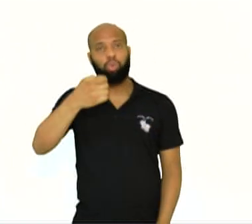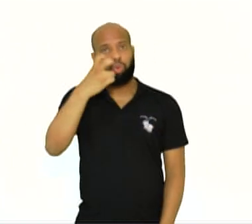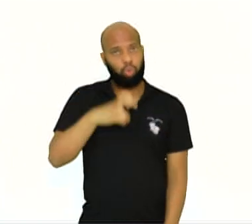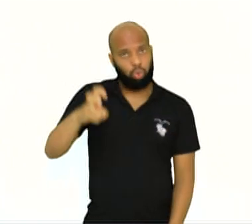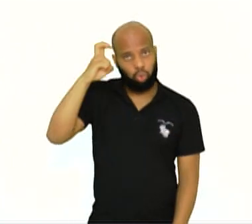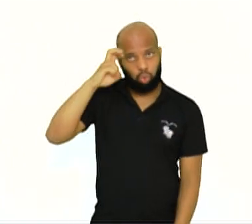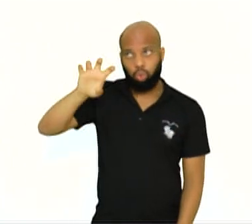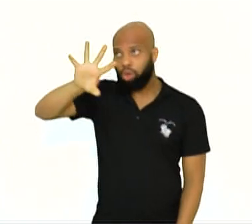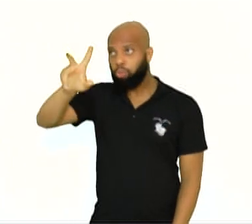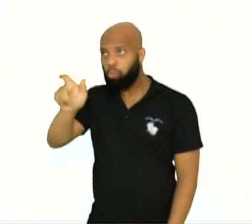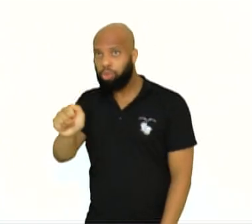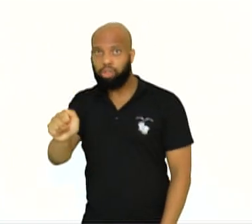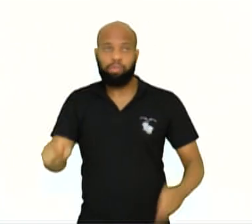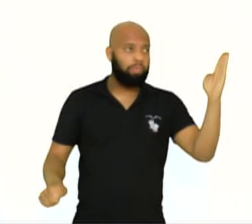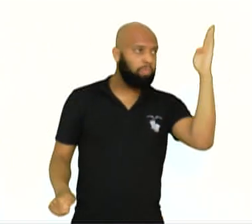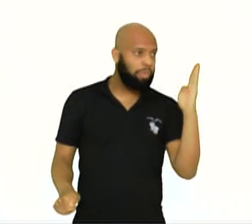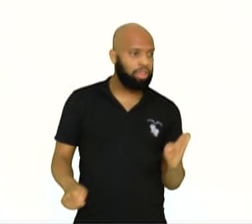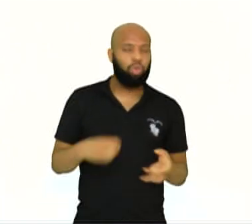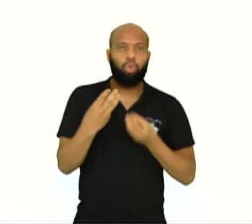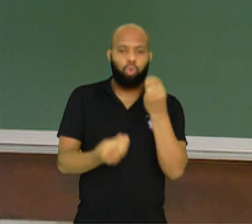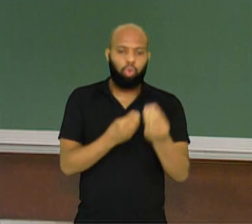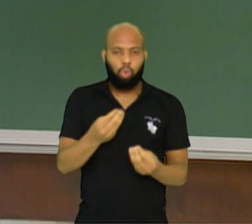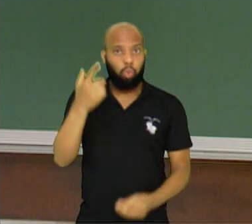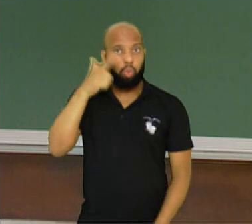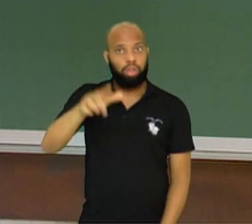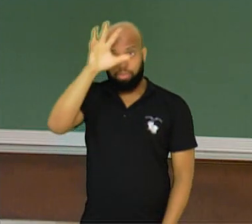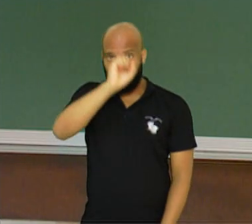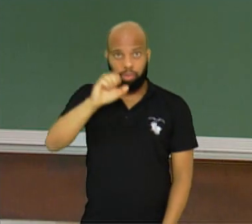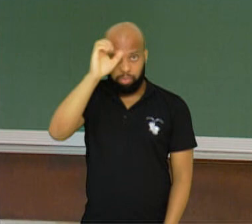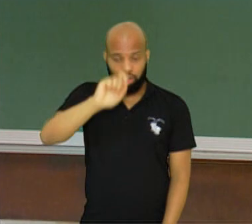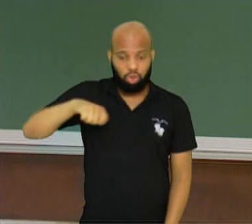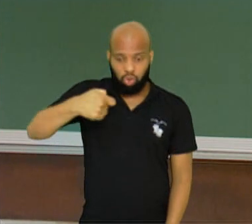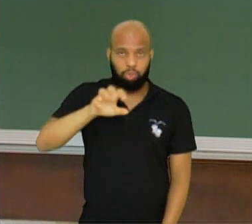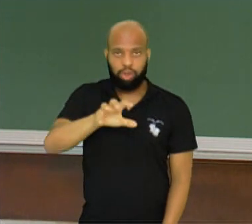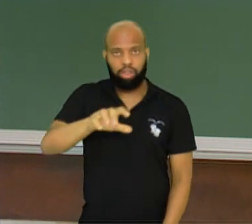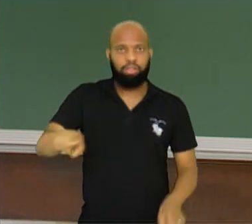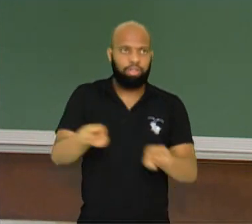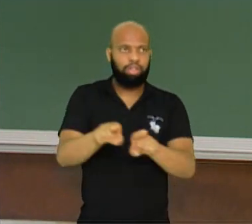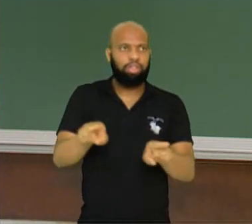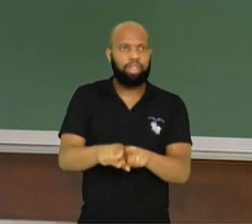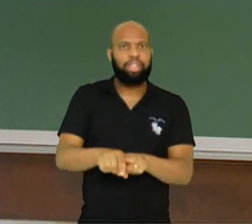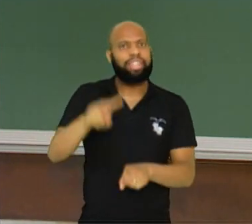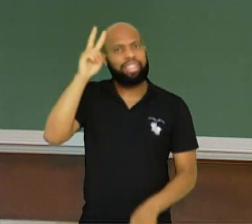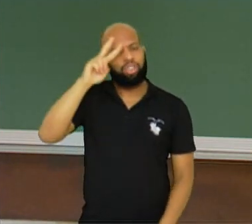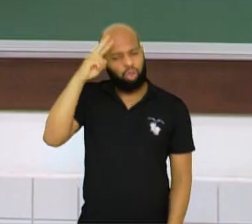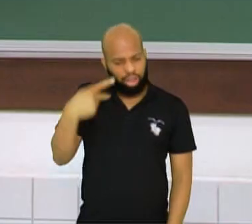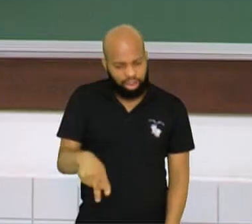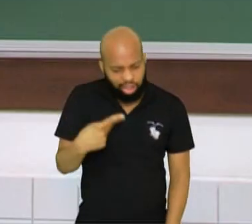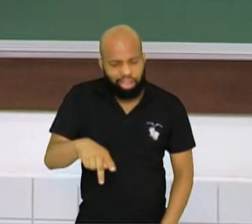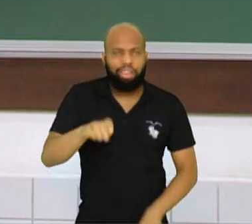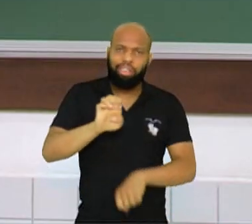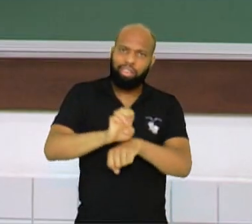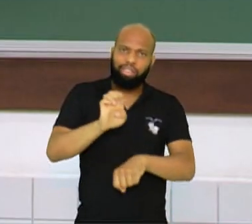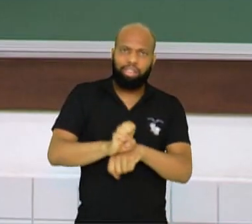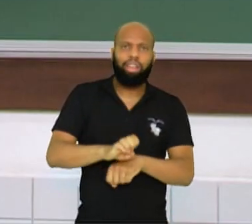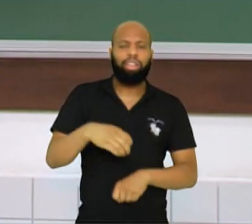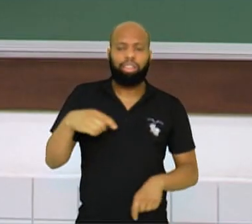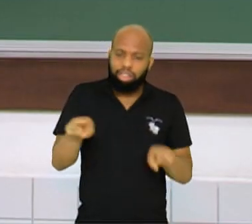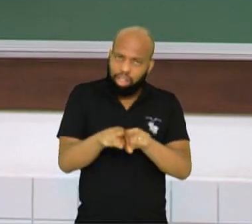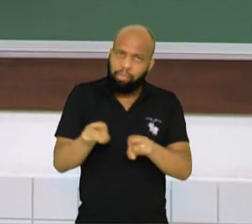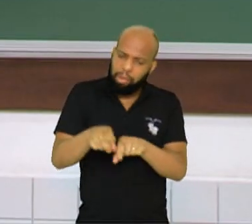cultura afro-brasileira e como que a gente pode aprender muito também sobre a história do nosso estado, né, do nosso